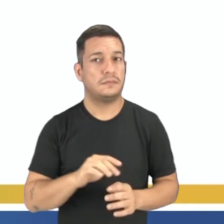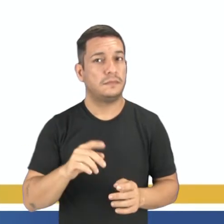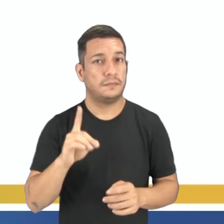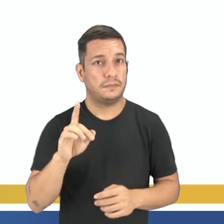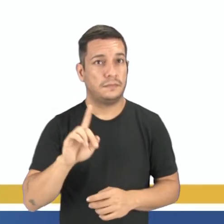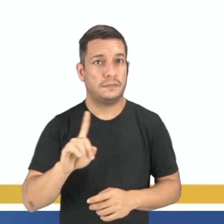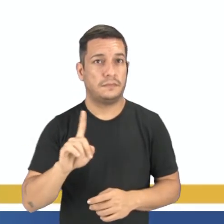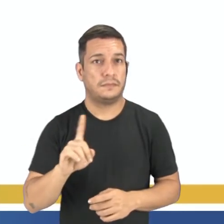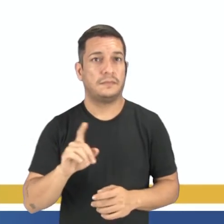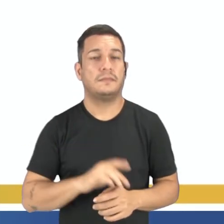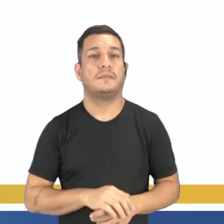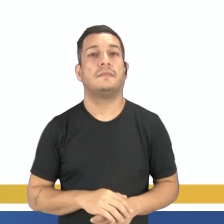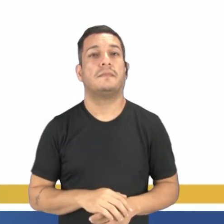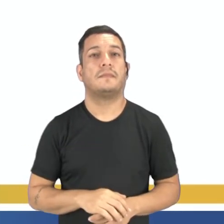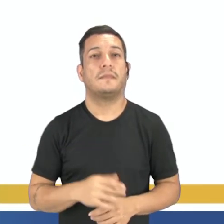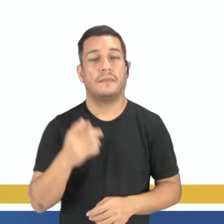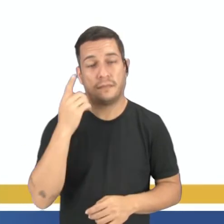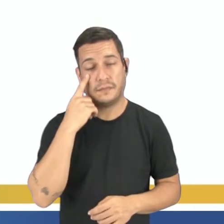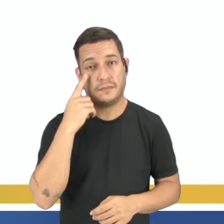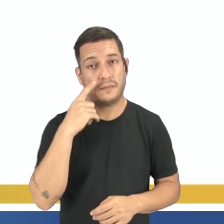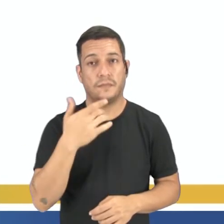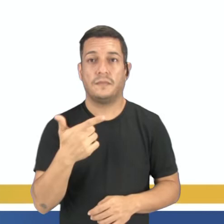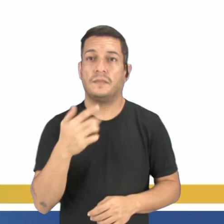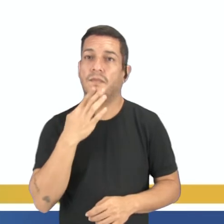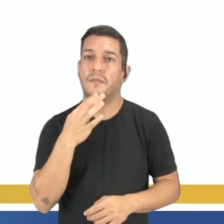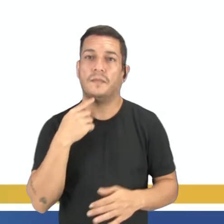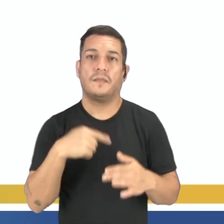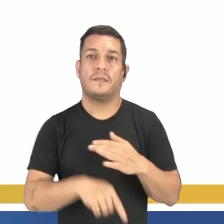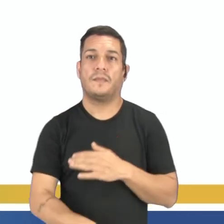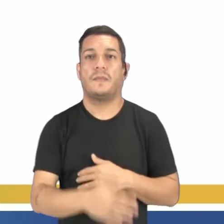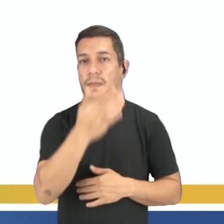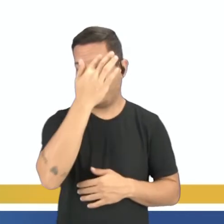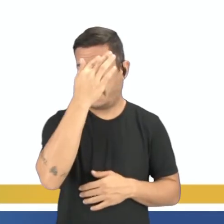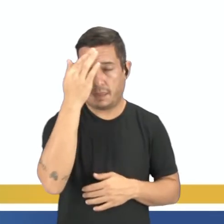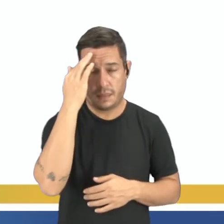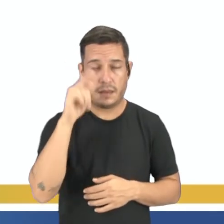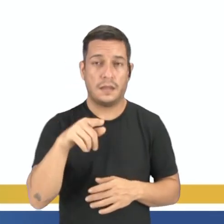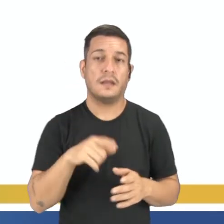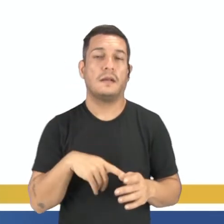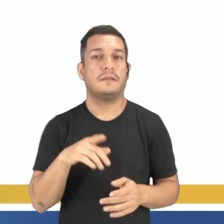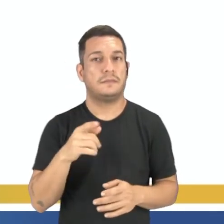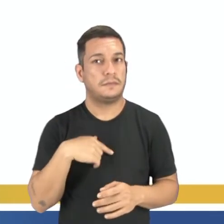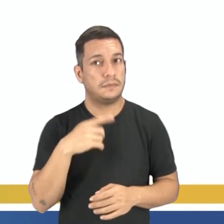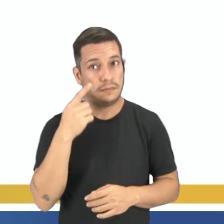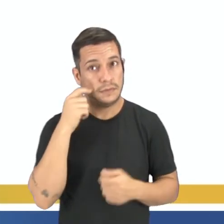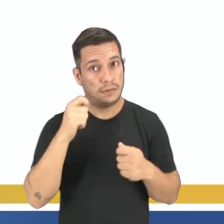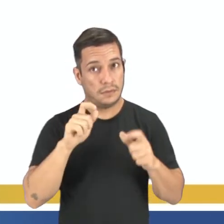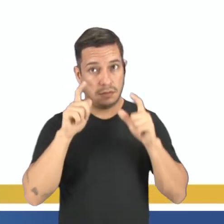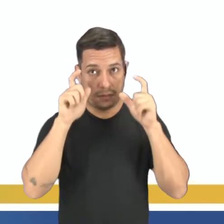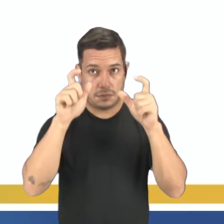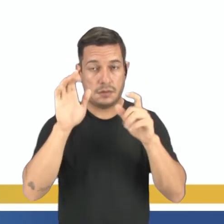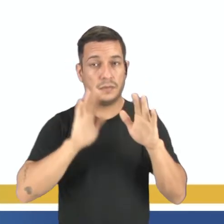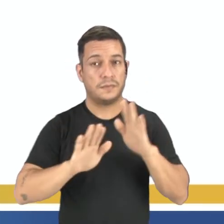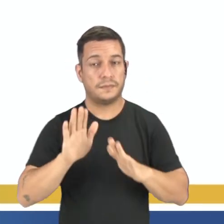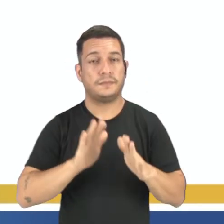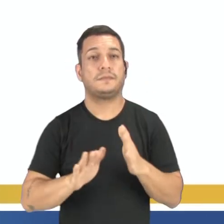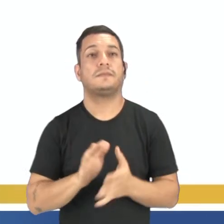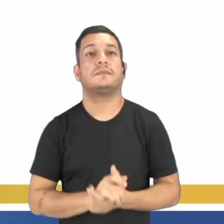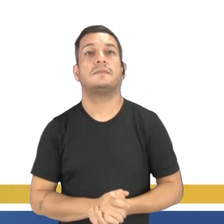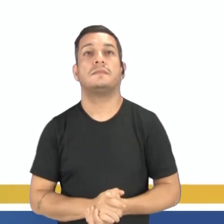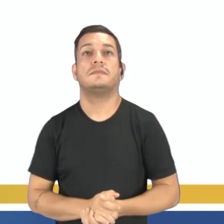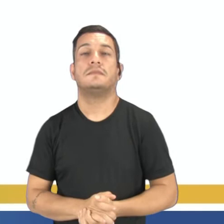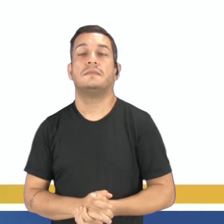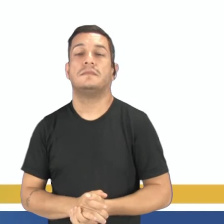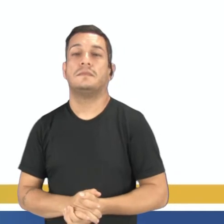na D. Mas poderia, se você não tiver um conhecimento aprofundado em filosofia, isso aqui é uma pegadinha. Mas não é, não estamos falando de filosofia política,